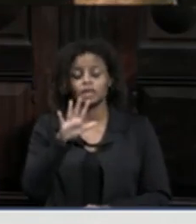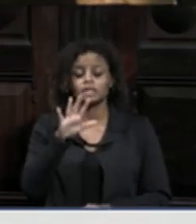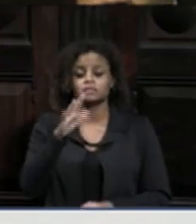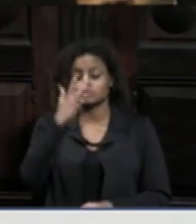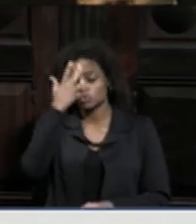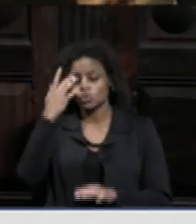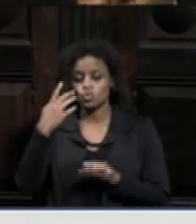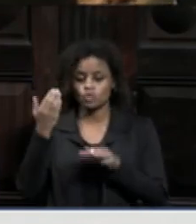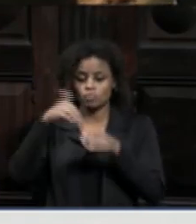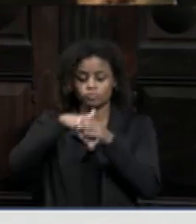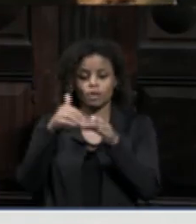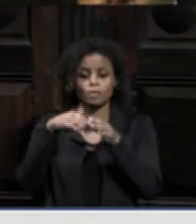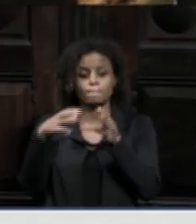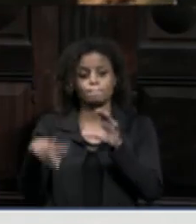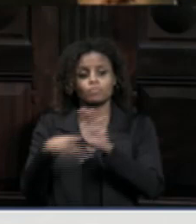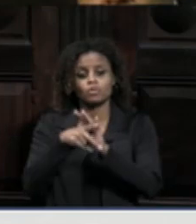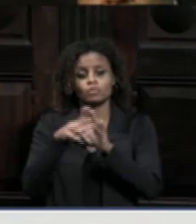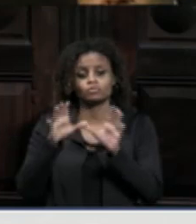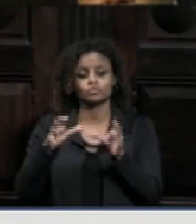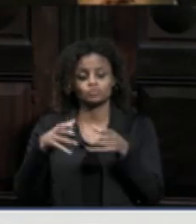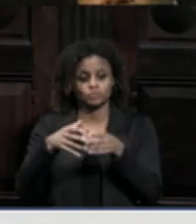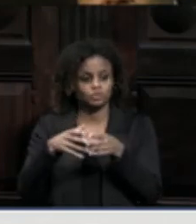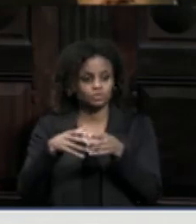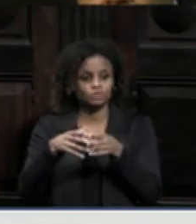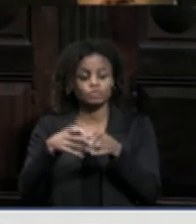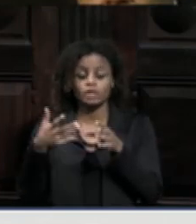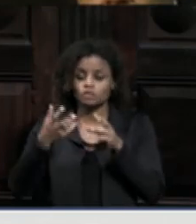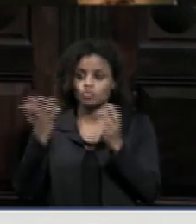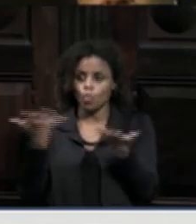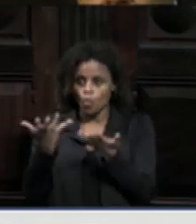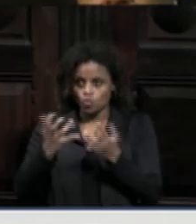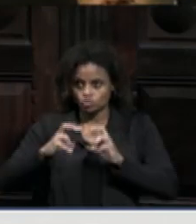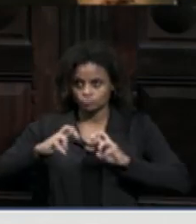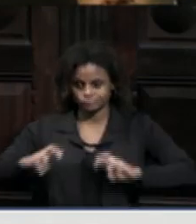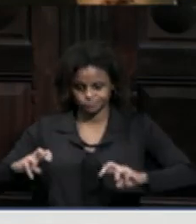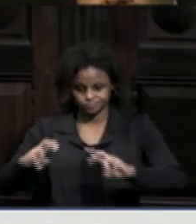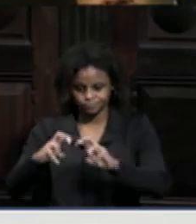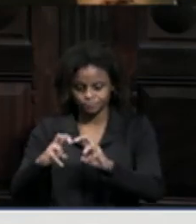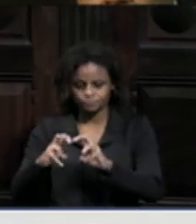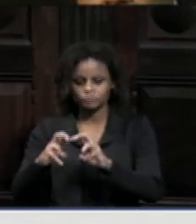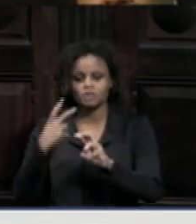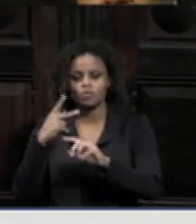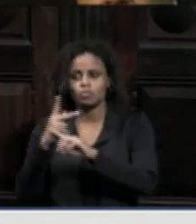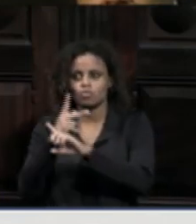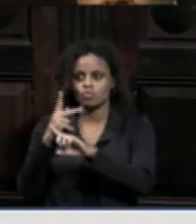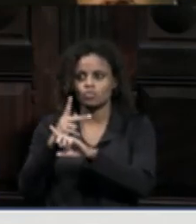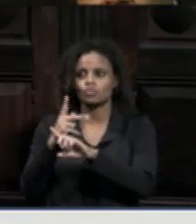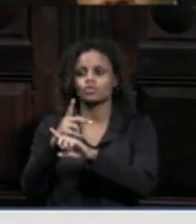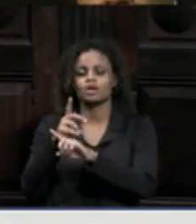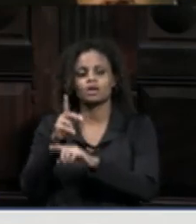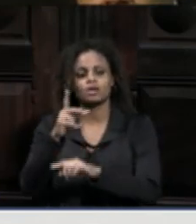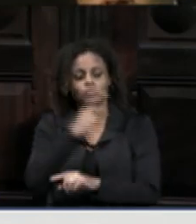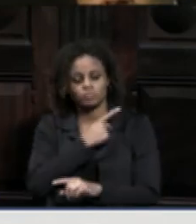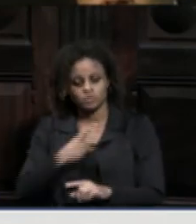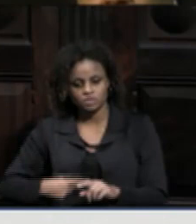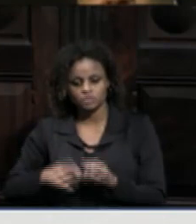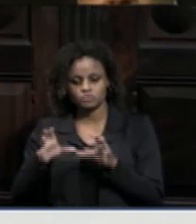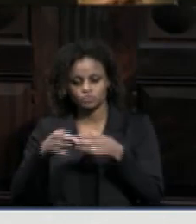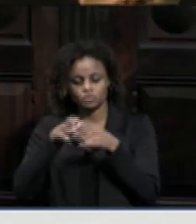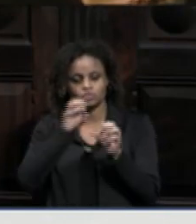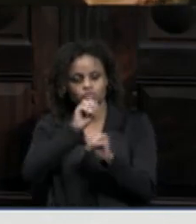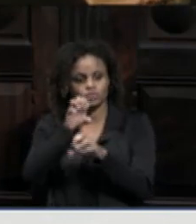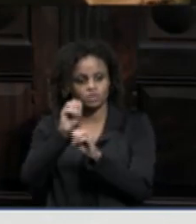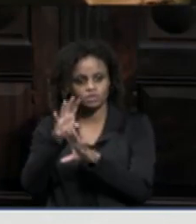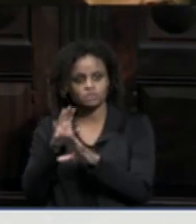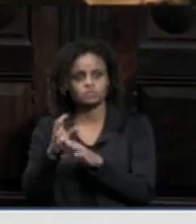comissão poderão se reunir ainda hoje. Vamos buscar contato com o presidente da Comissão de Educação e aí sim